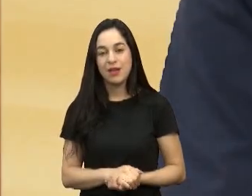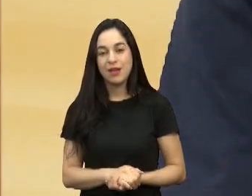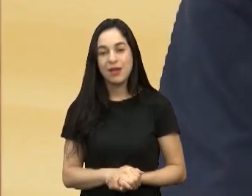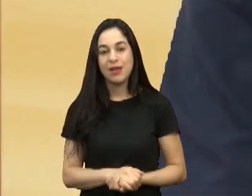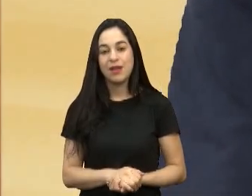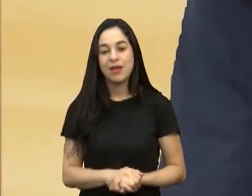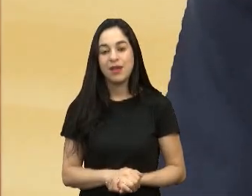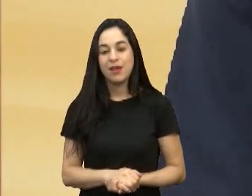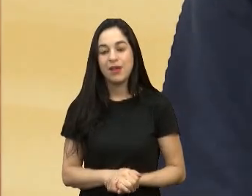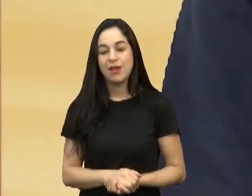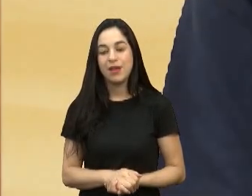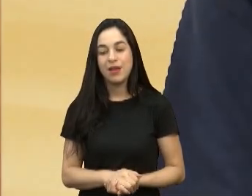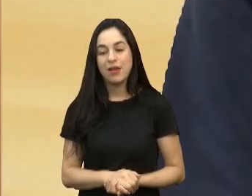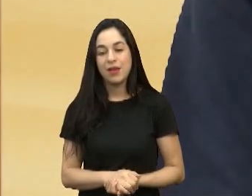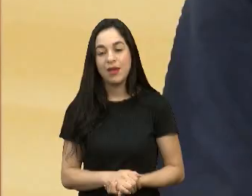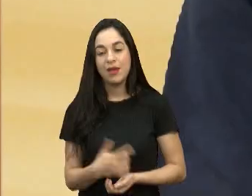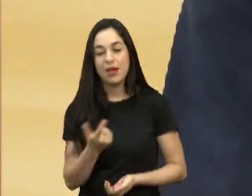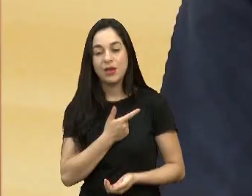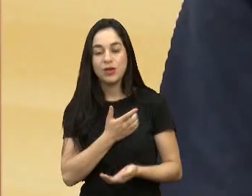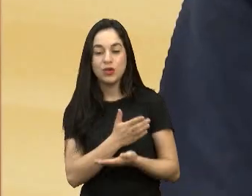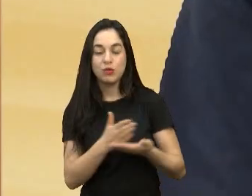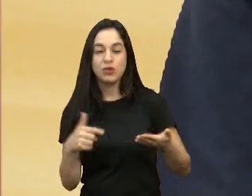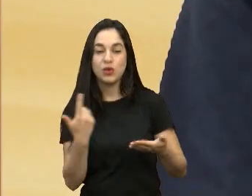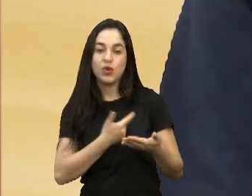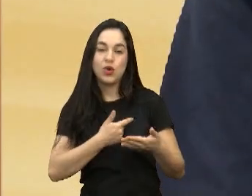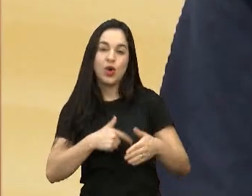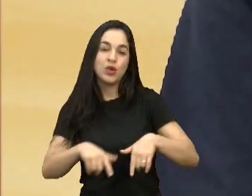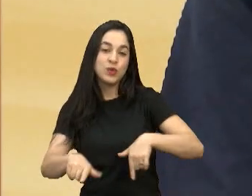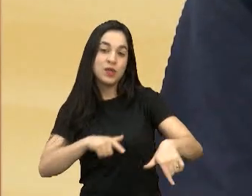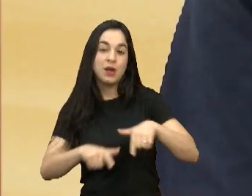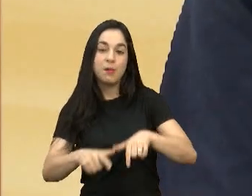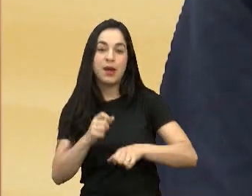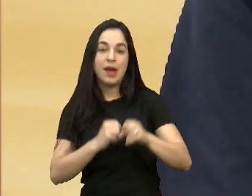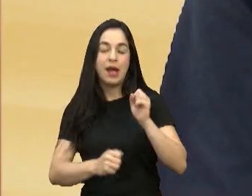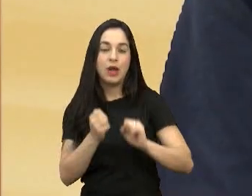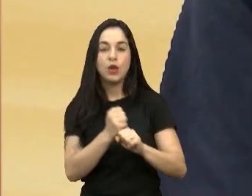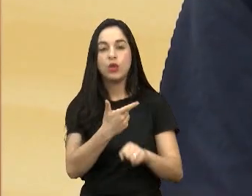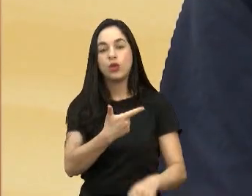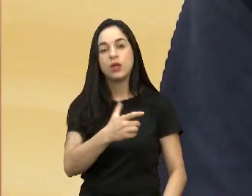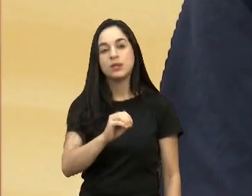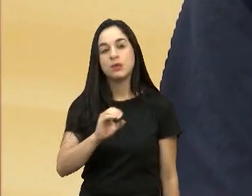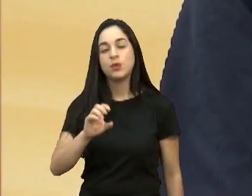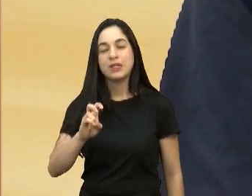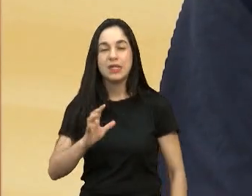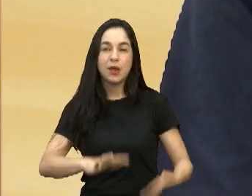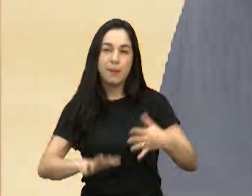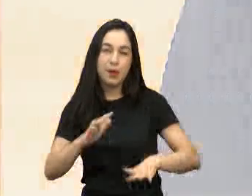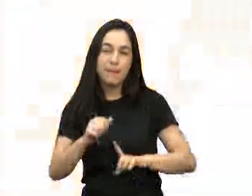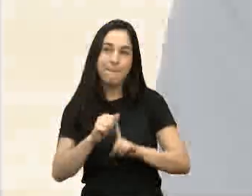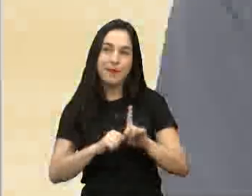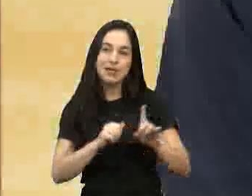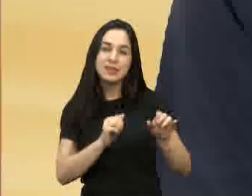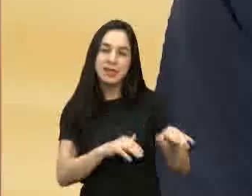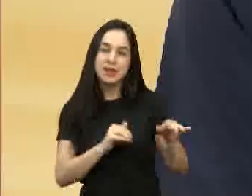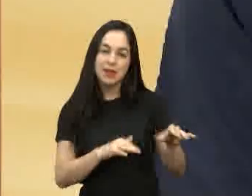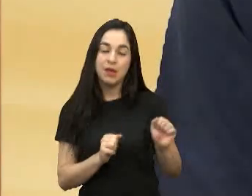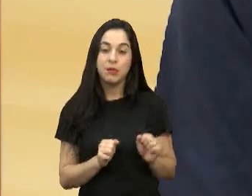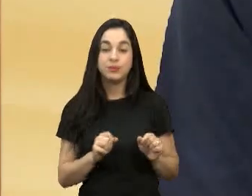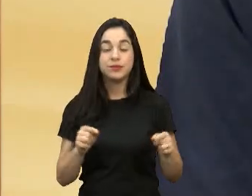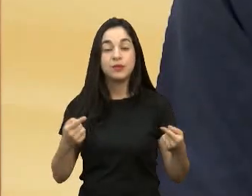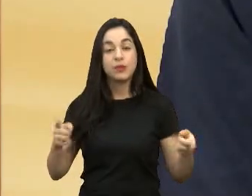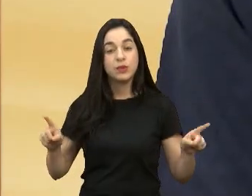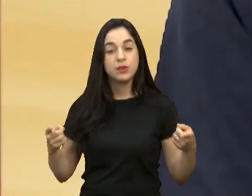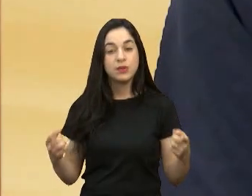Sistema. Foi onde que a gente iniciou a nossa carreira, em 2005, em torno de mais ou menos setembro de 2005. A música é